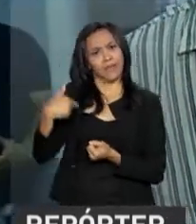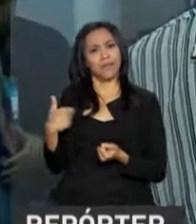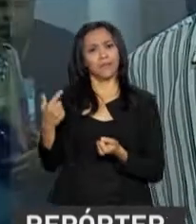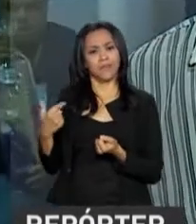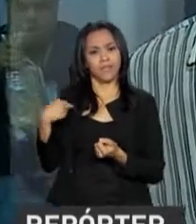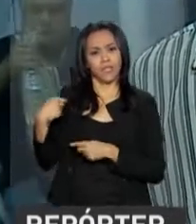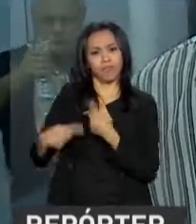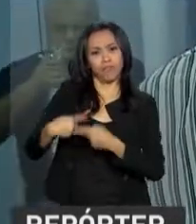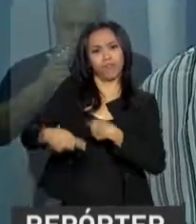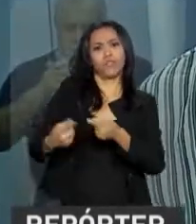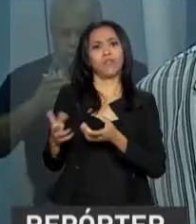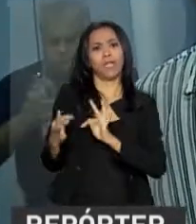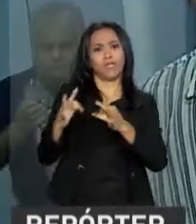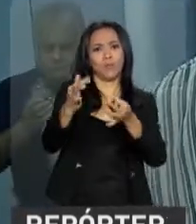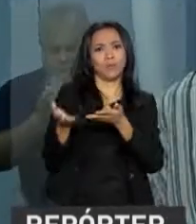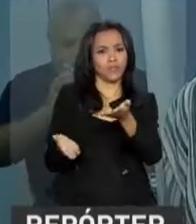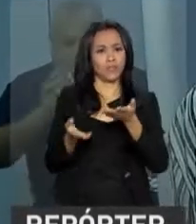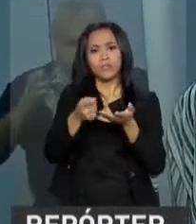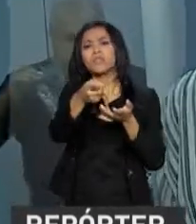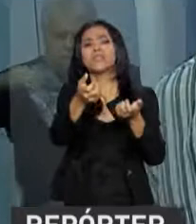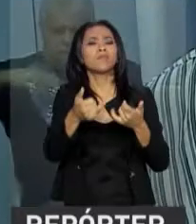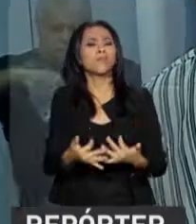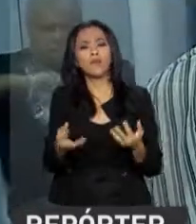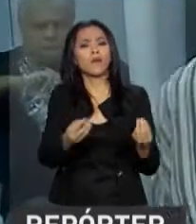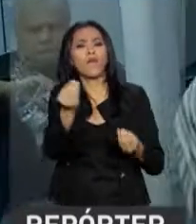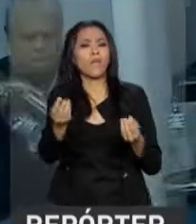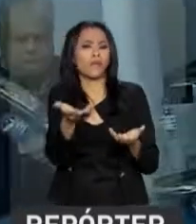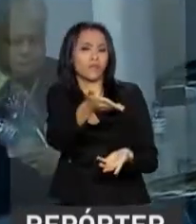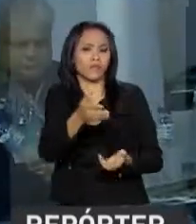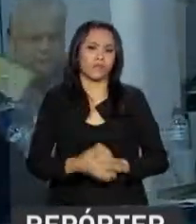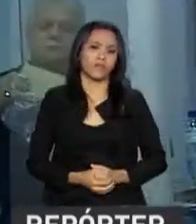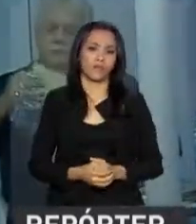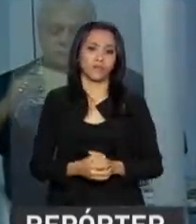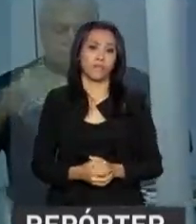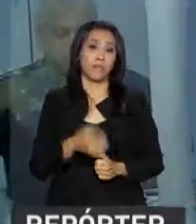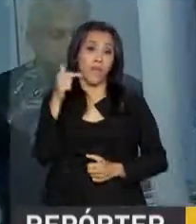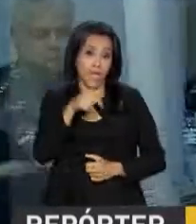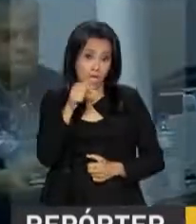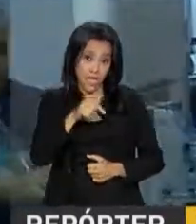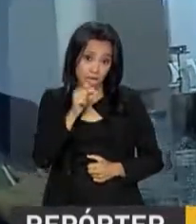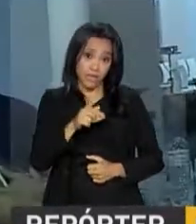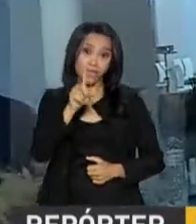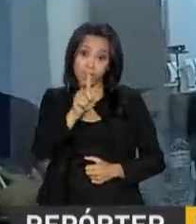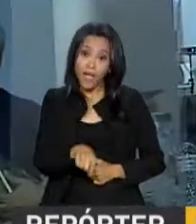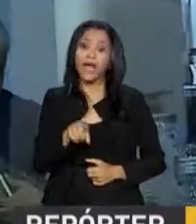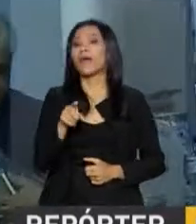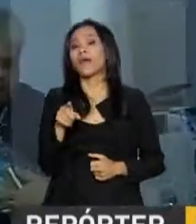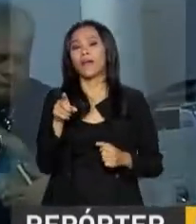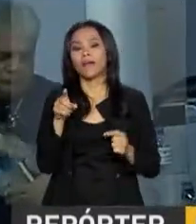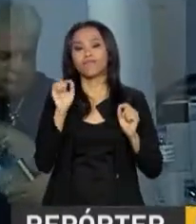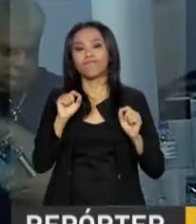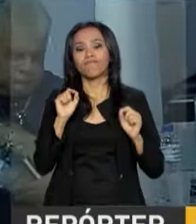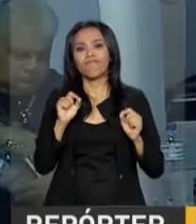desenvolver essa tecnologia é de conta pra gente como é que funciona o sistema esse sistema compõem uma solução alternativa coletiva